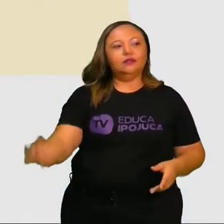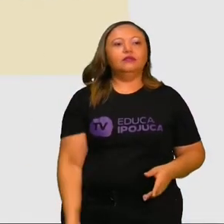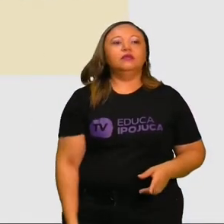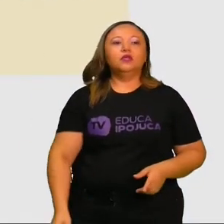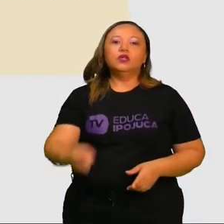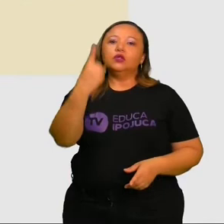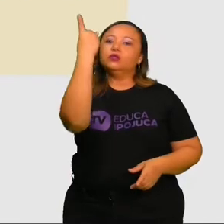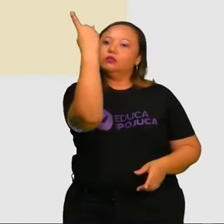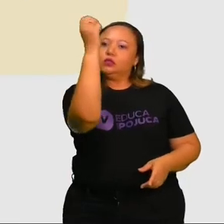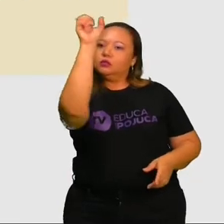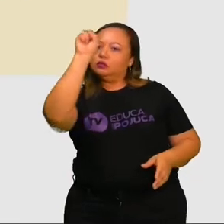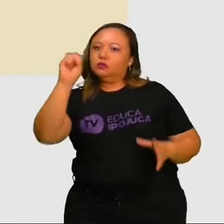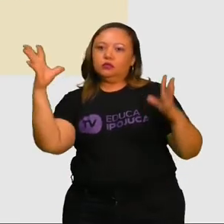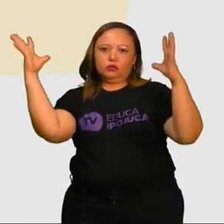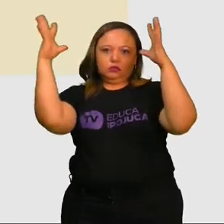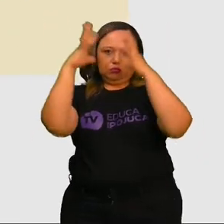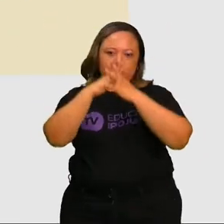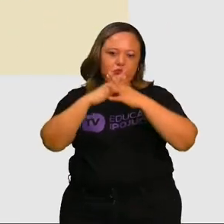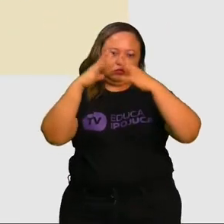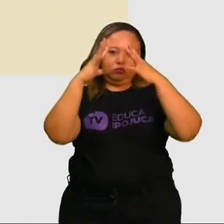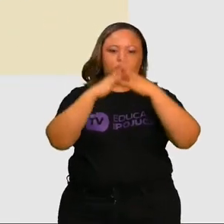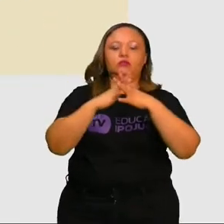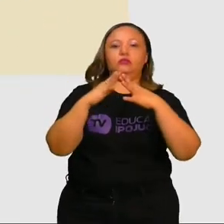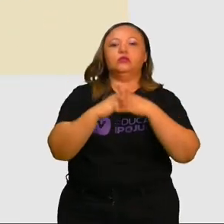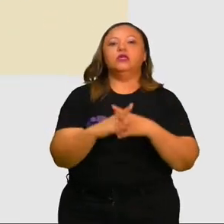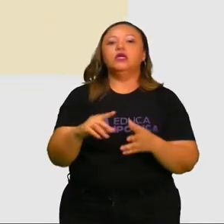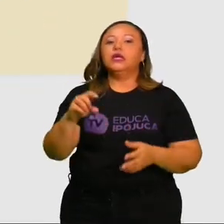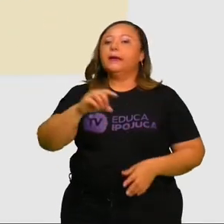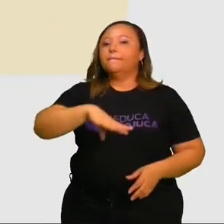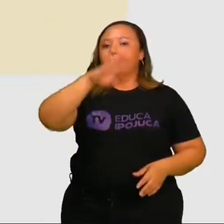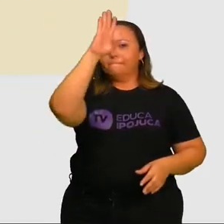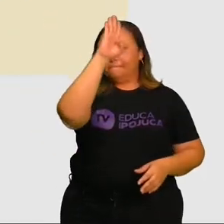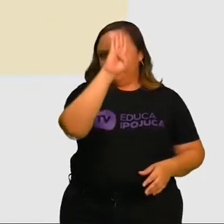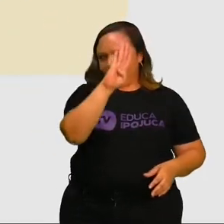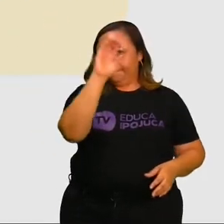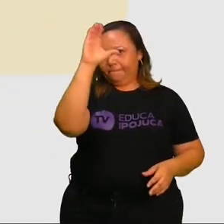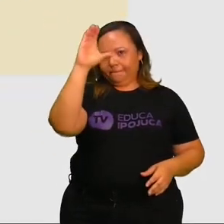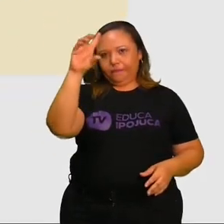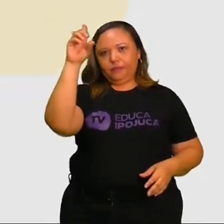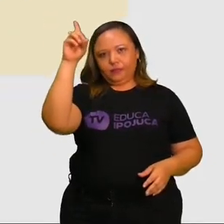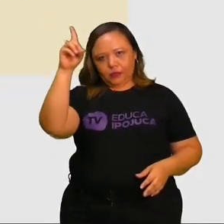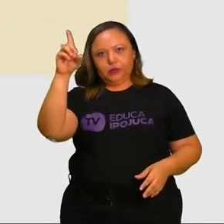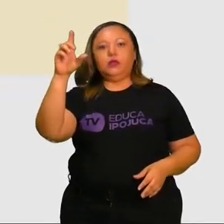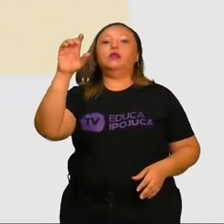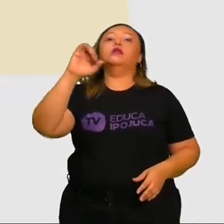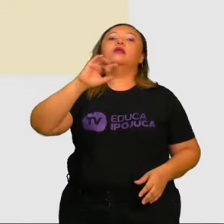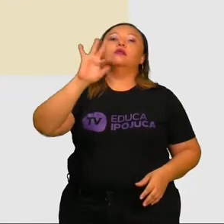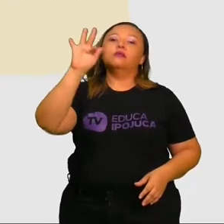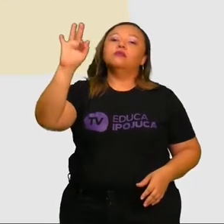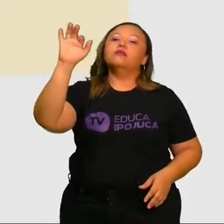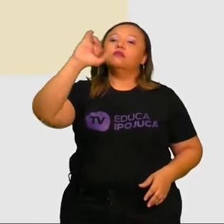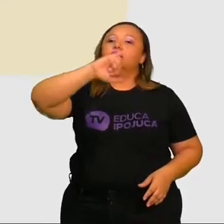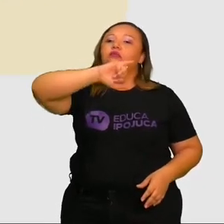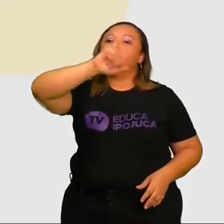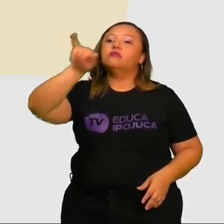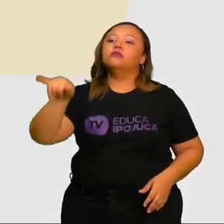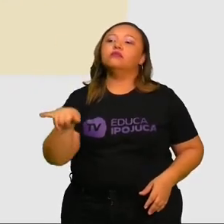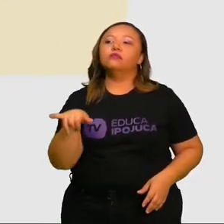18 são consoantes. Então B, C, D, F, G. G, H, J,